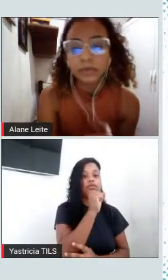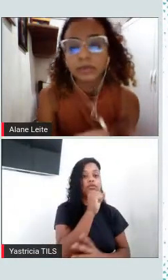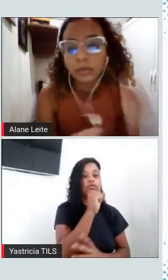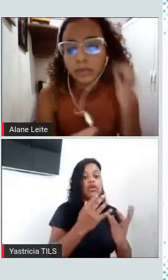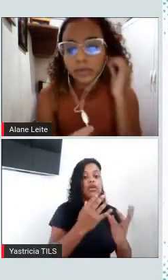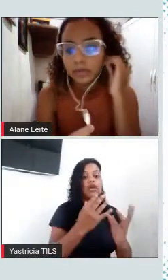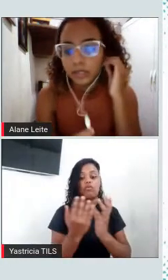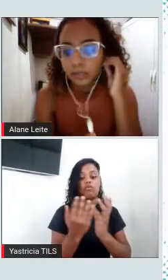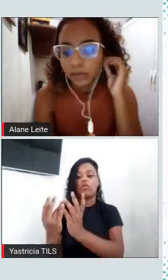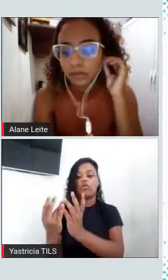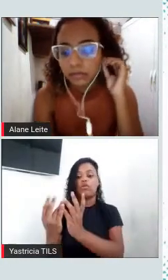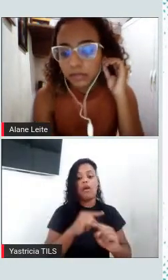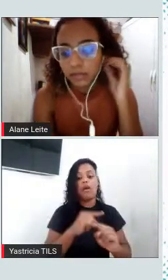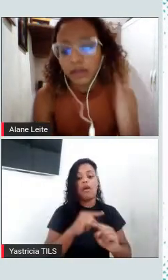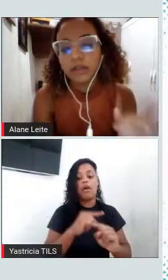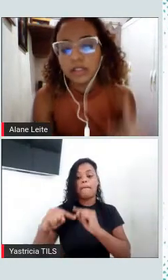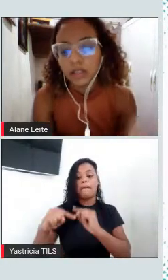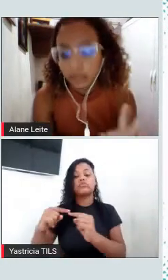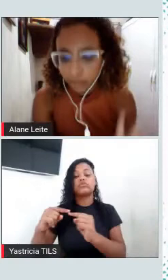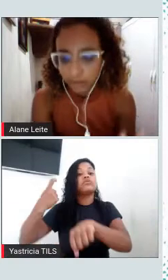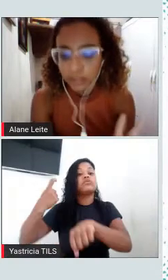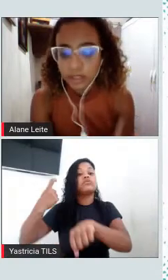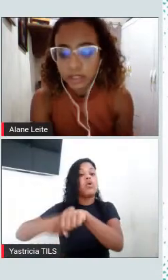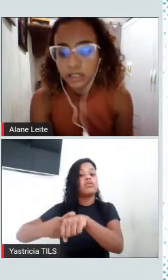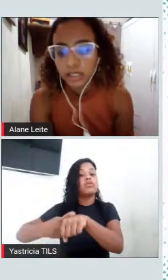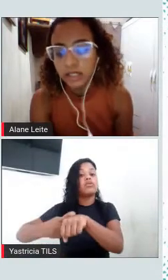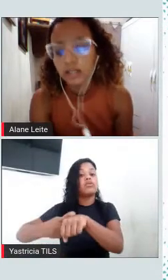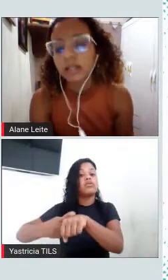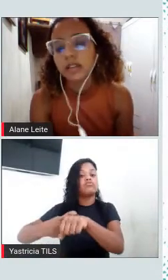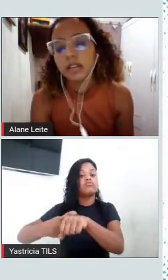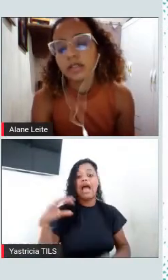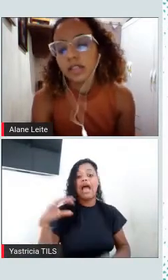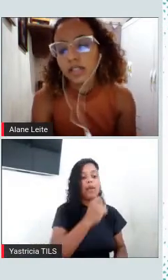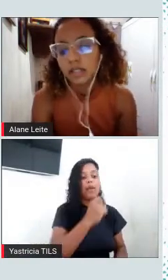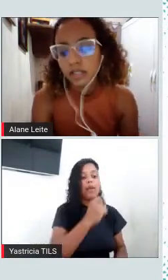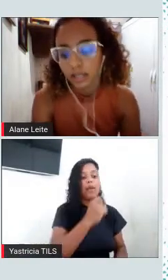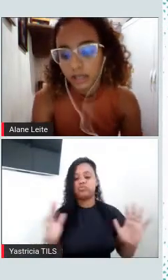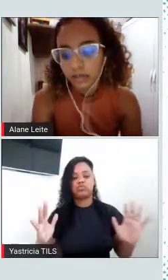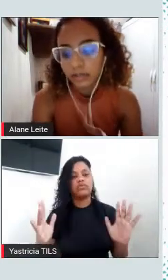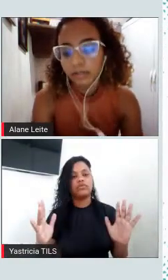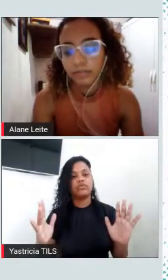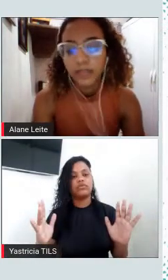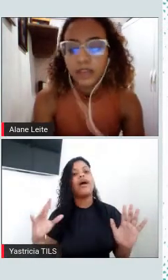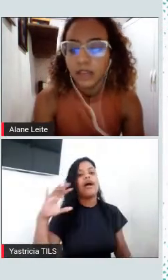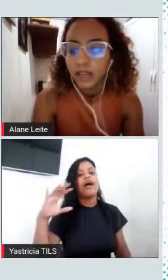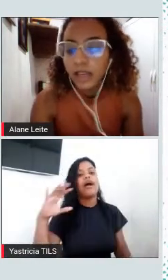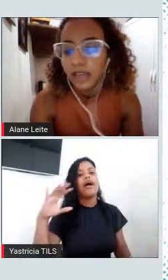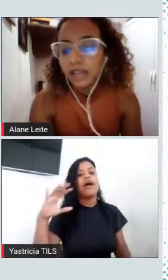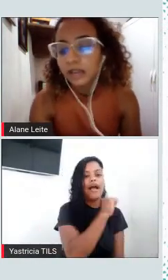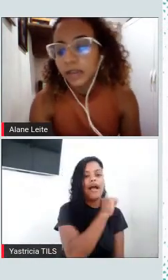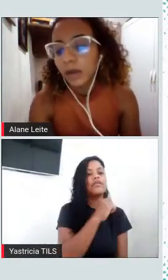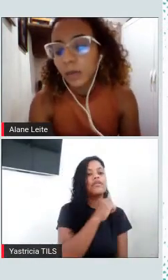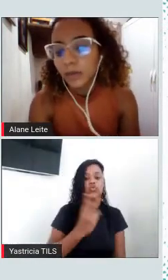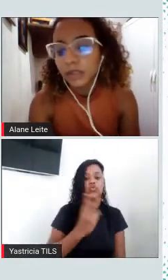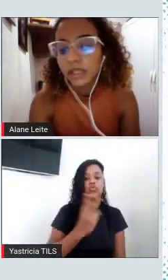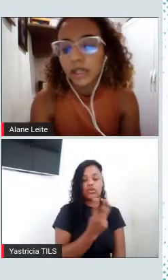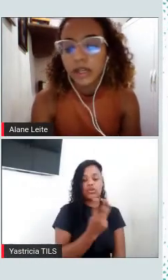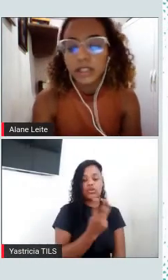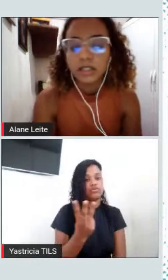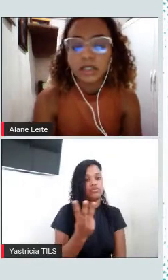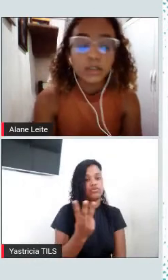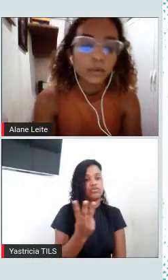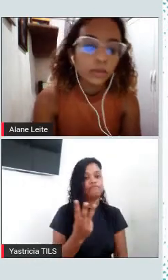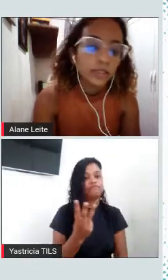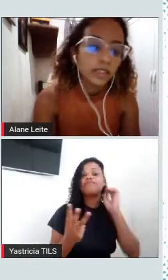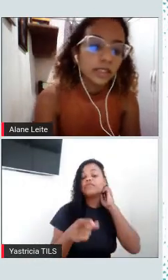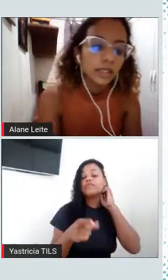esse ponto triplo, que vai coexistir nos três estados. E ele também é o ponto em que